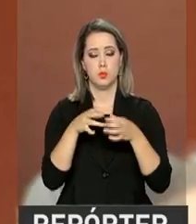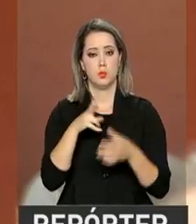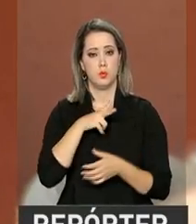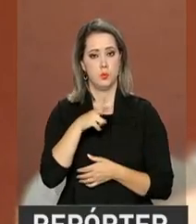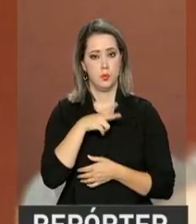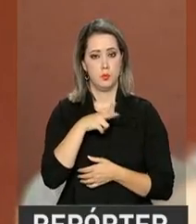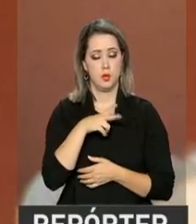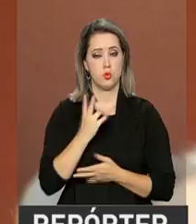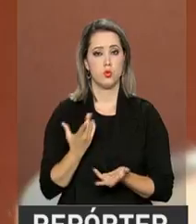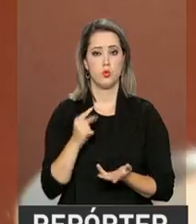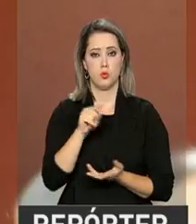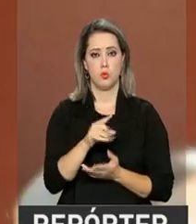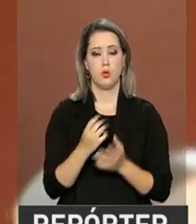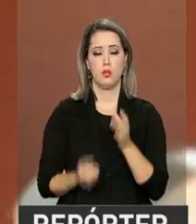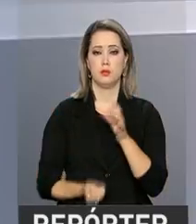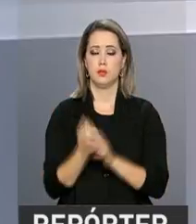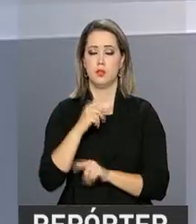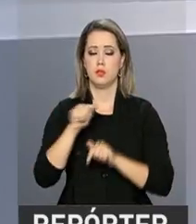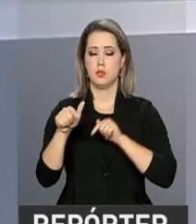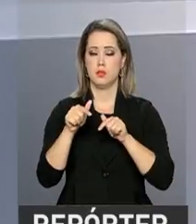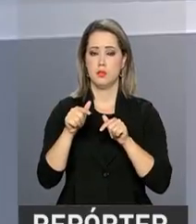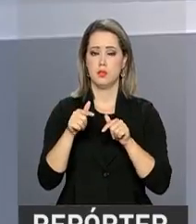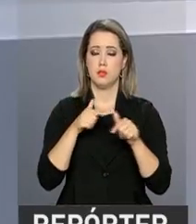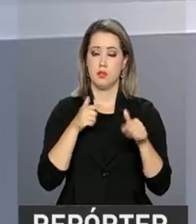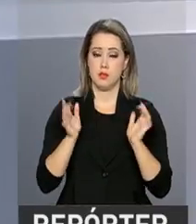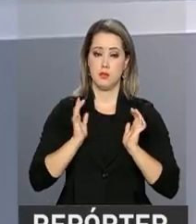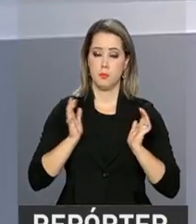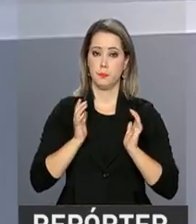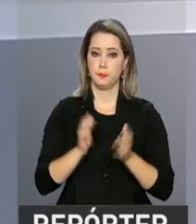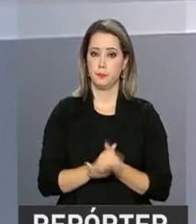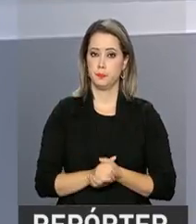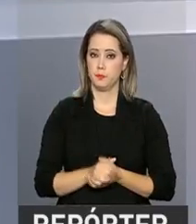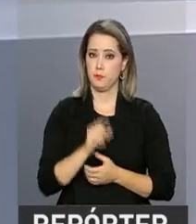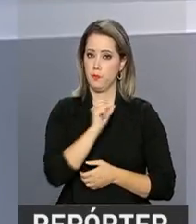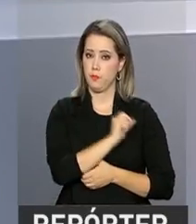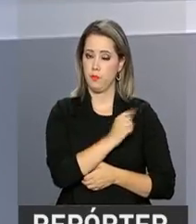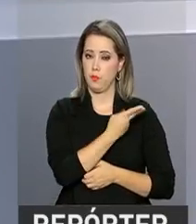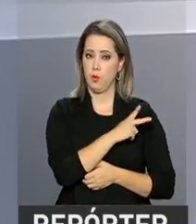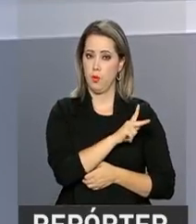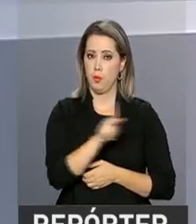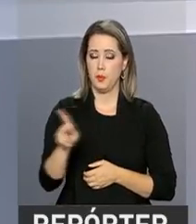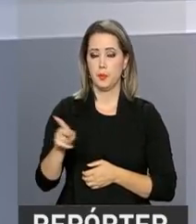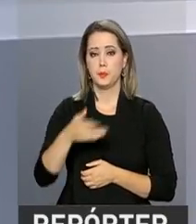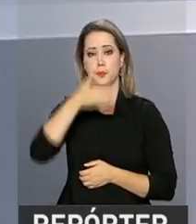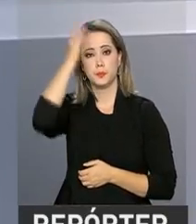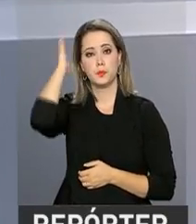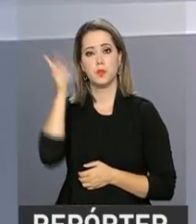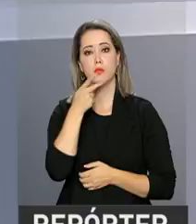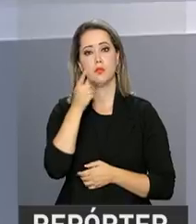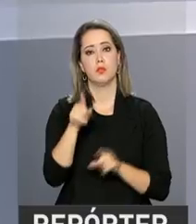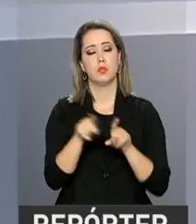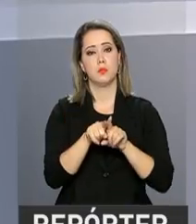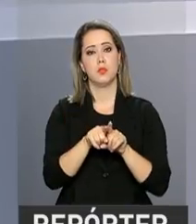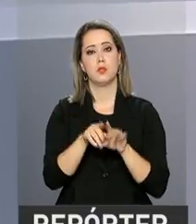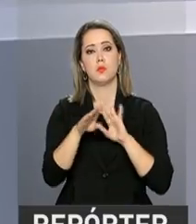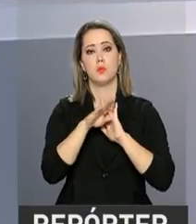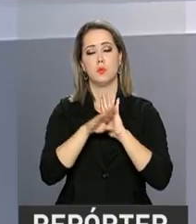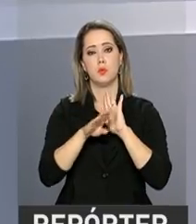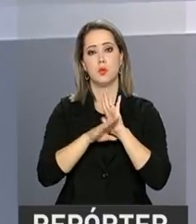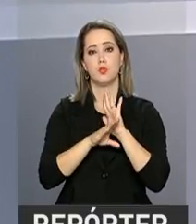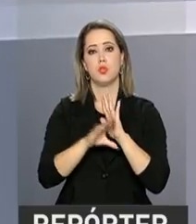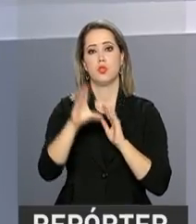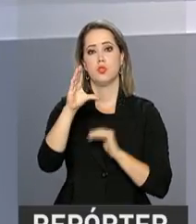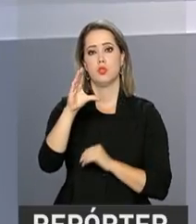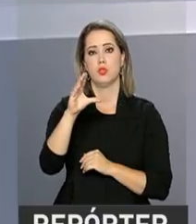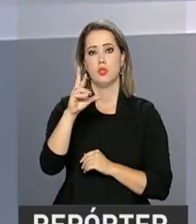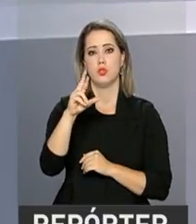na geração de riquezas o presidente michel temer falou ainda sobre o projeto crescer o novo modelo